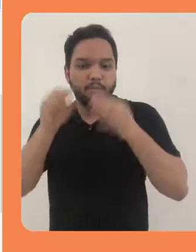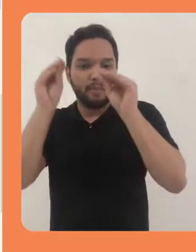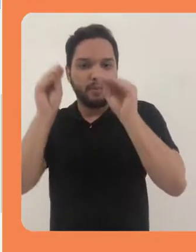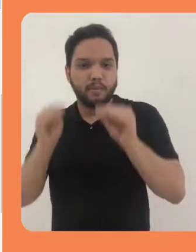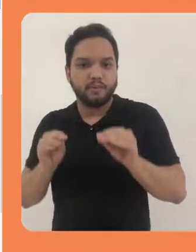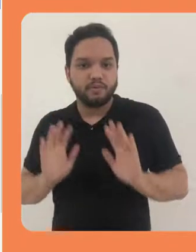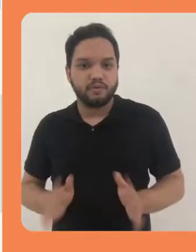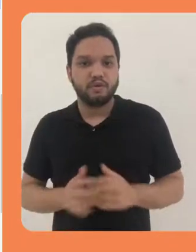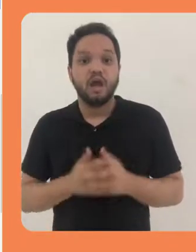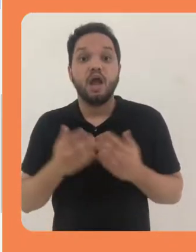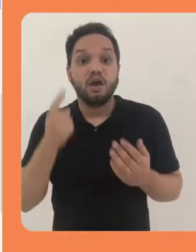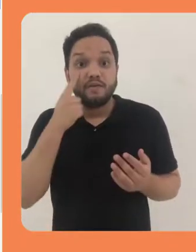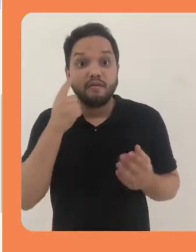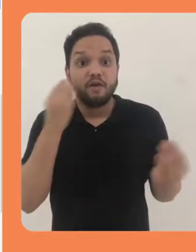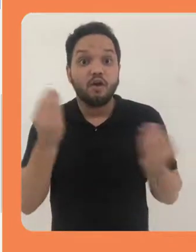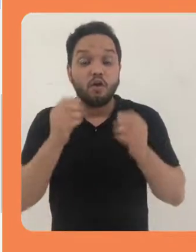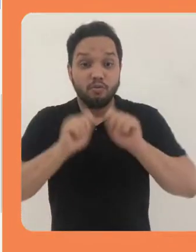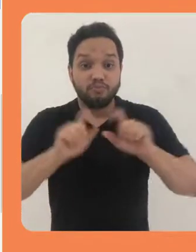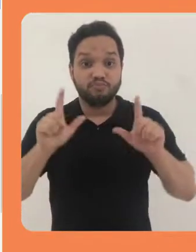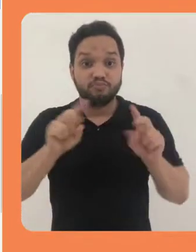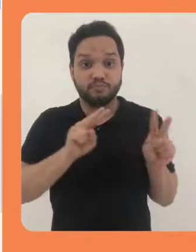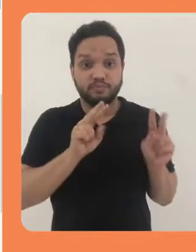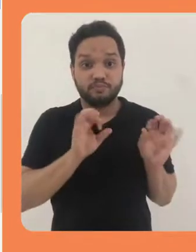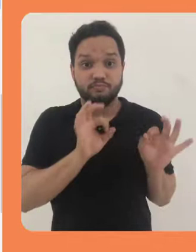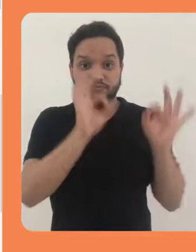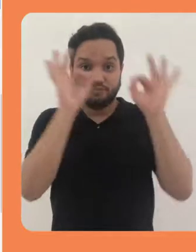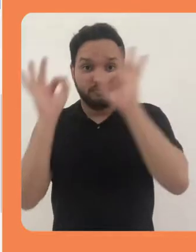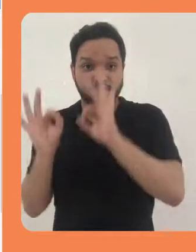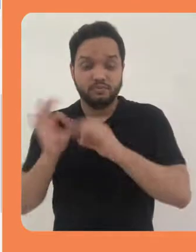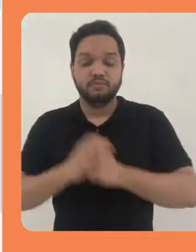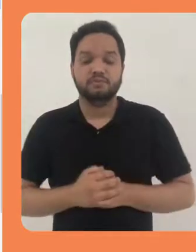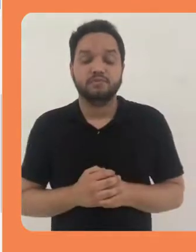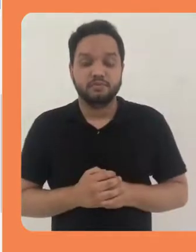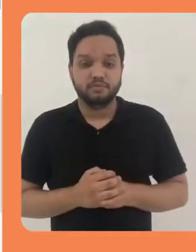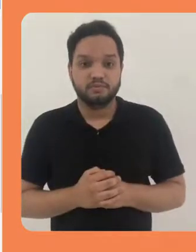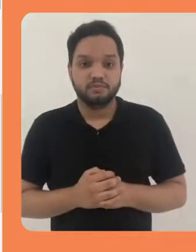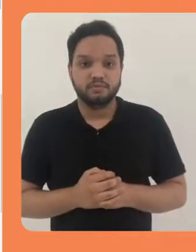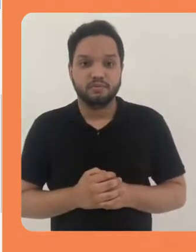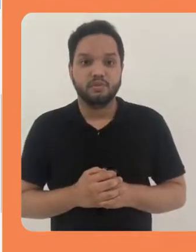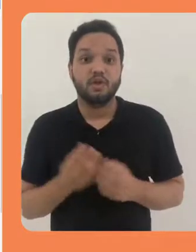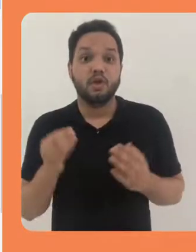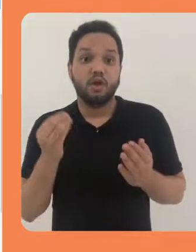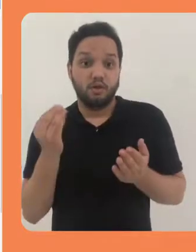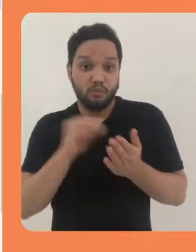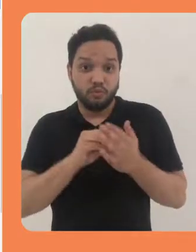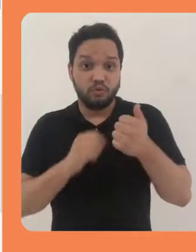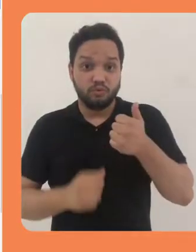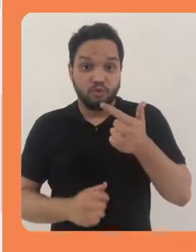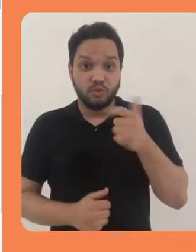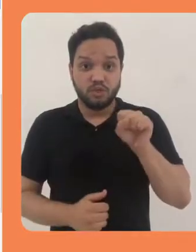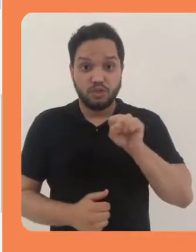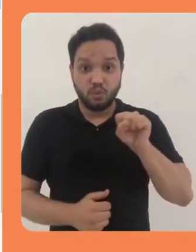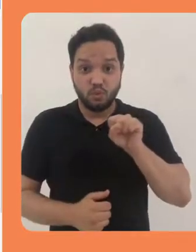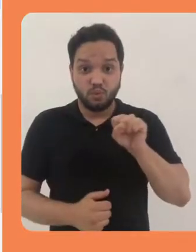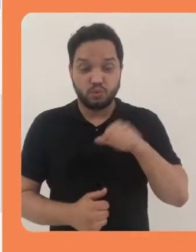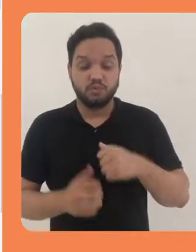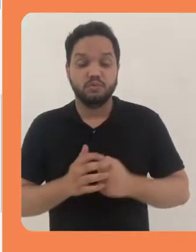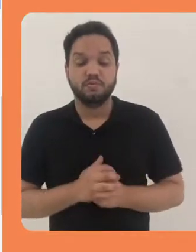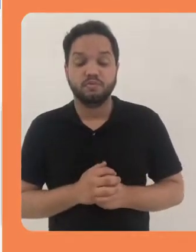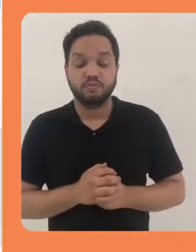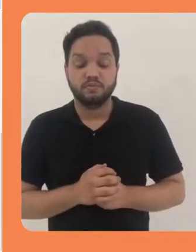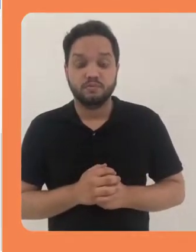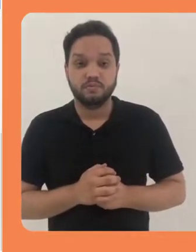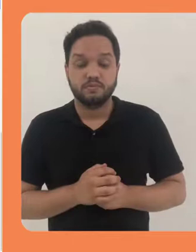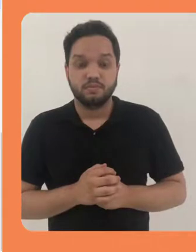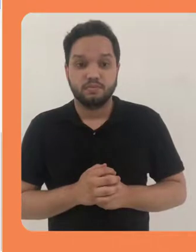o vídeo então preenchermos nas opções veremos como isso aparece para gente e como estávamos em